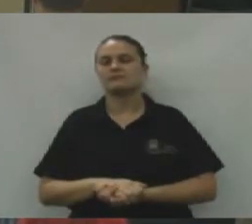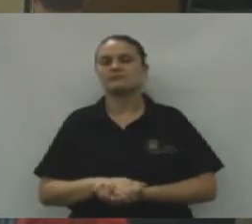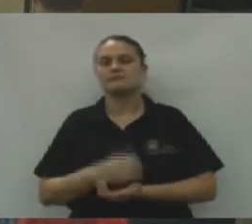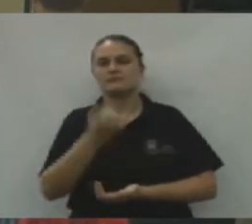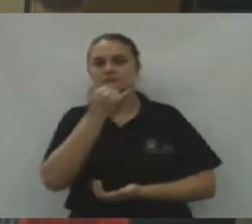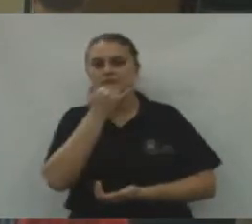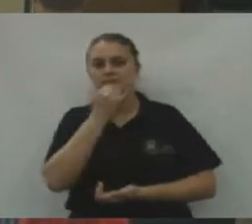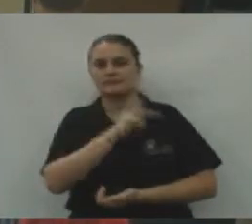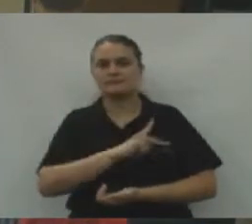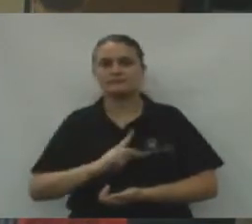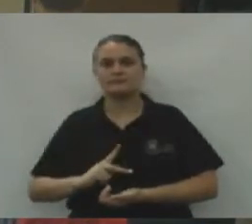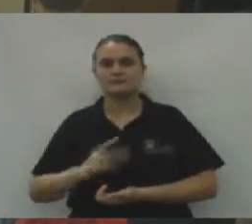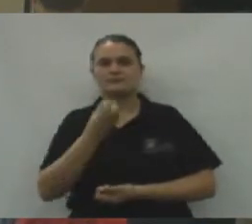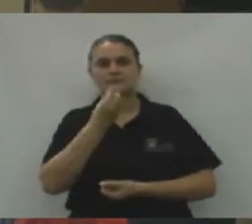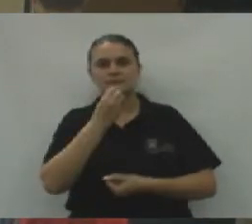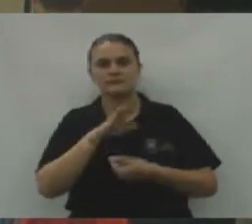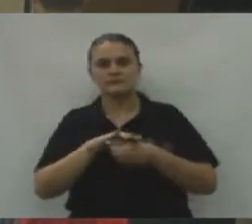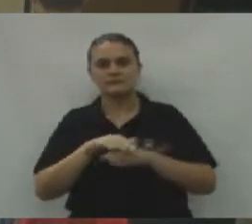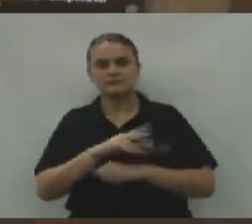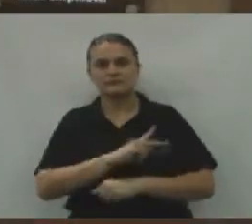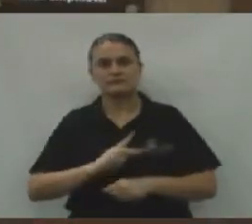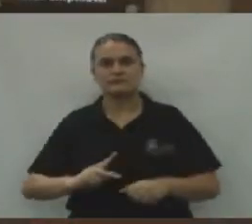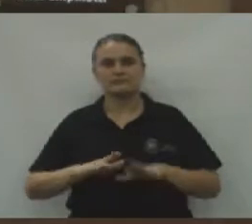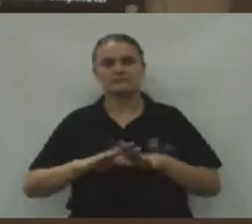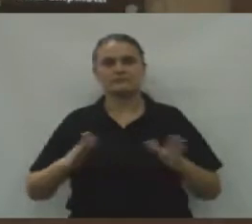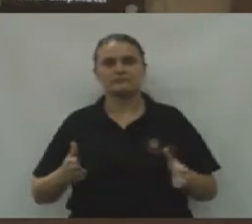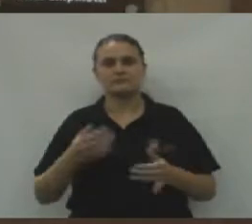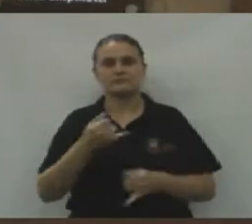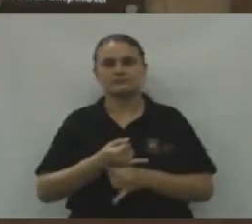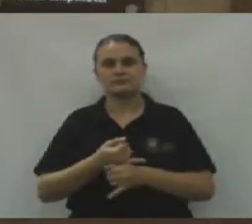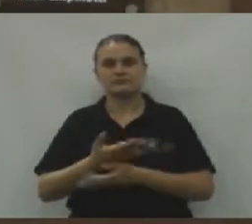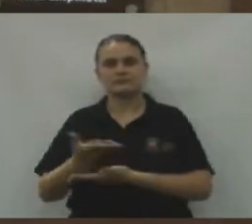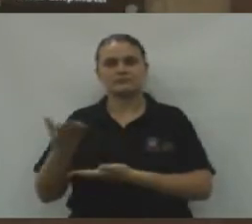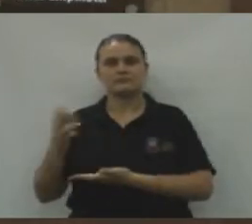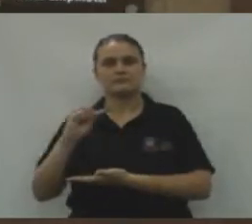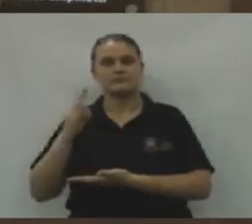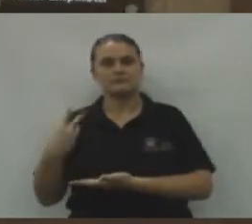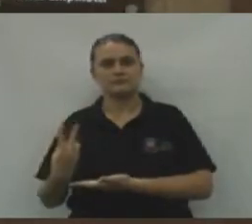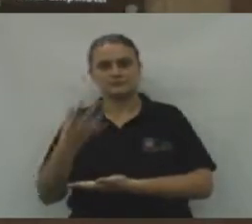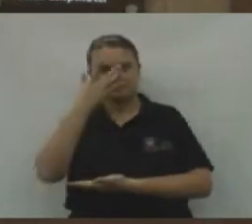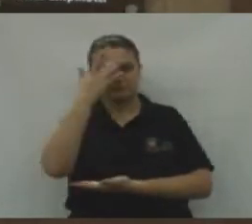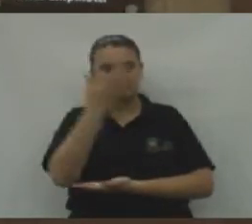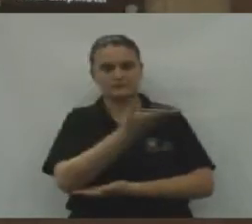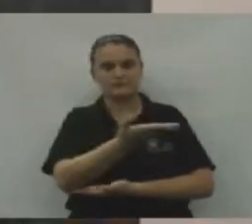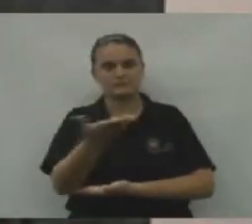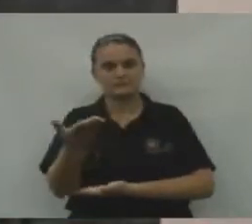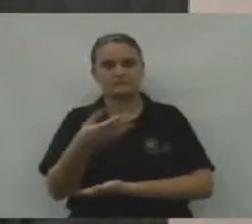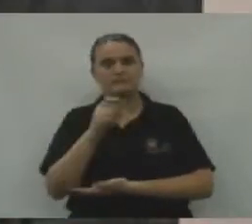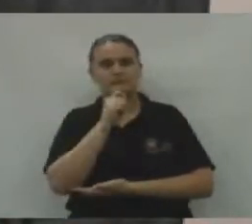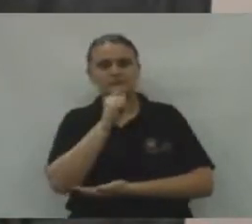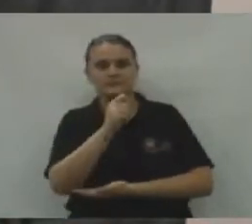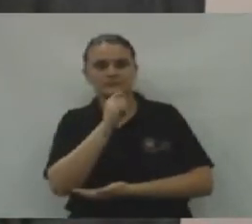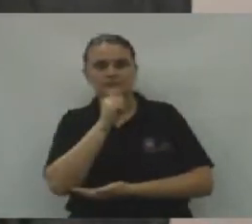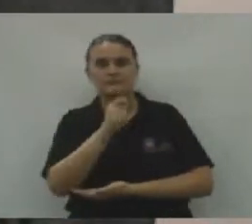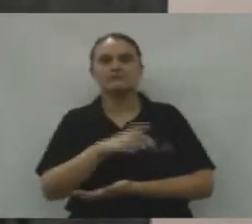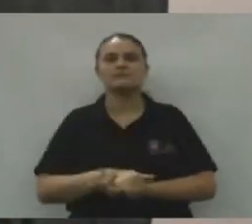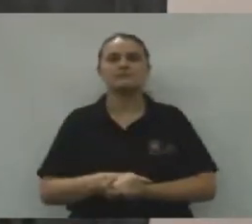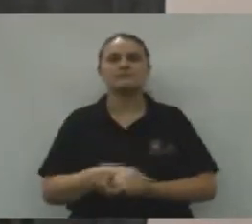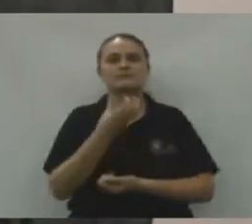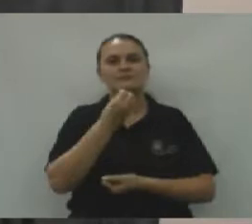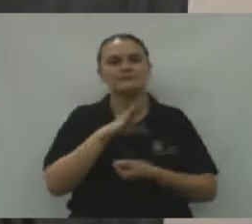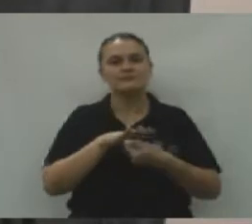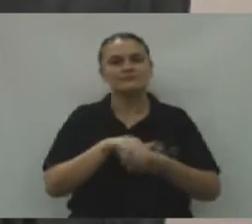Desculpe, senhor presidente. Boa noite, presidente, mesa diretora, colegas, vereadores, público aqui presente, imprensa. Boa